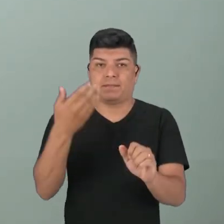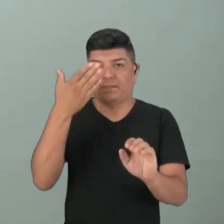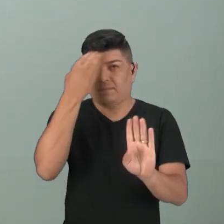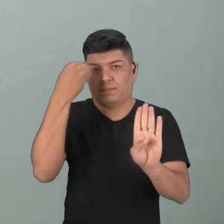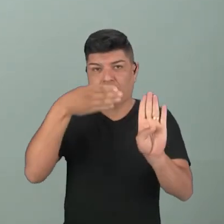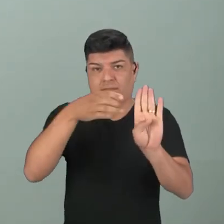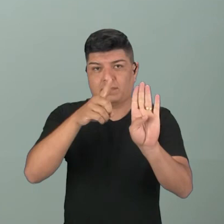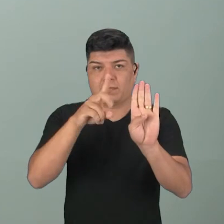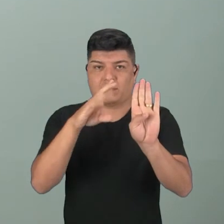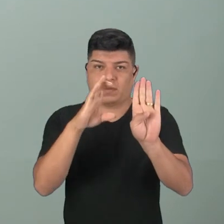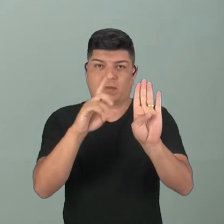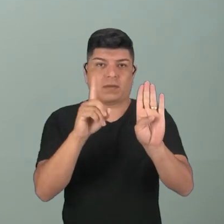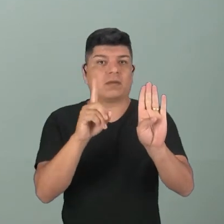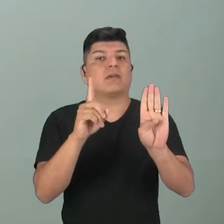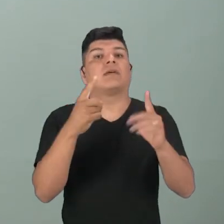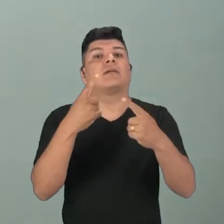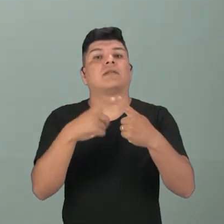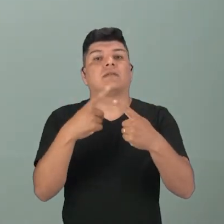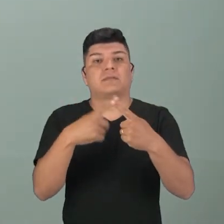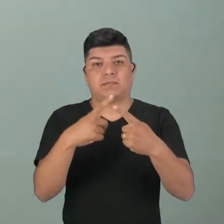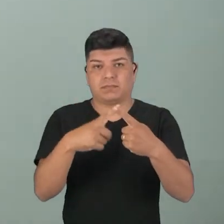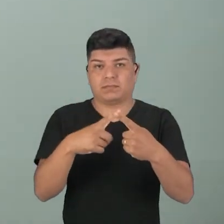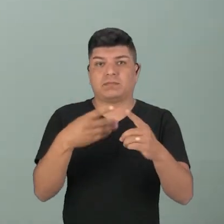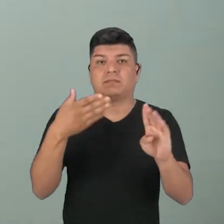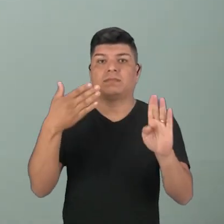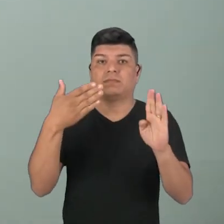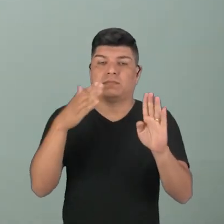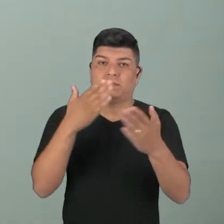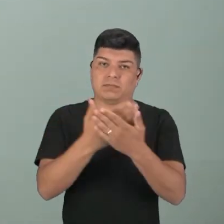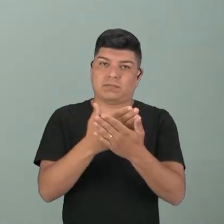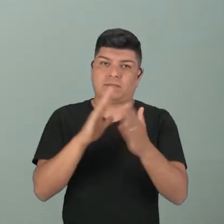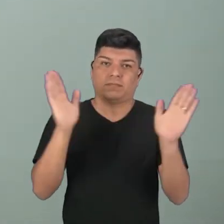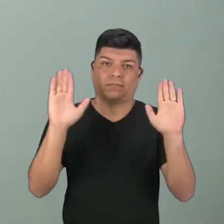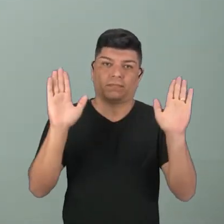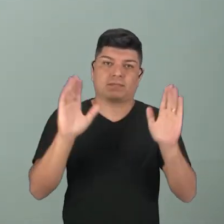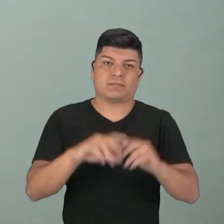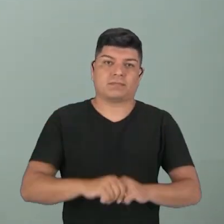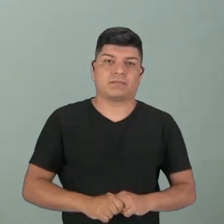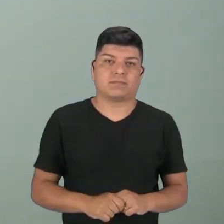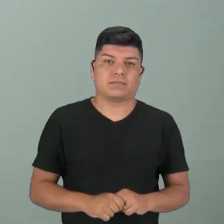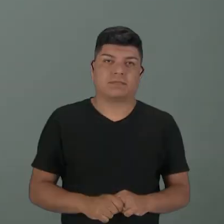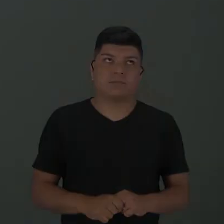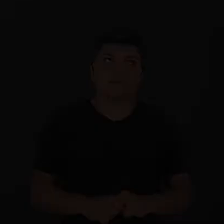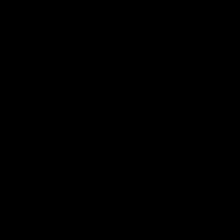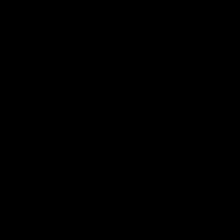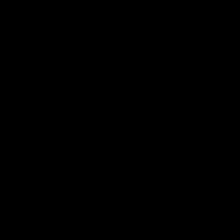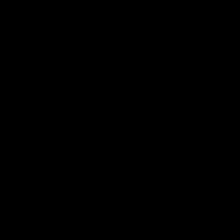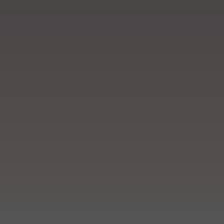Não esqueça de acessar a plataforma Eduque, para você ter acesso a essa aula e muitas outras. Tchau, tchau!